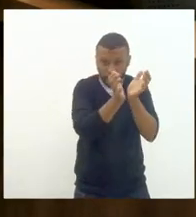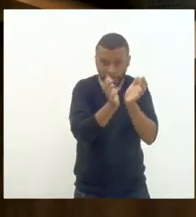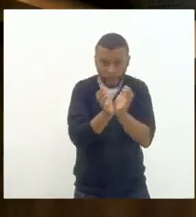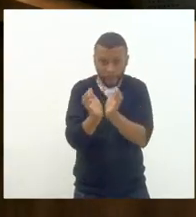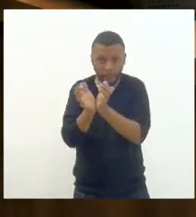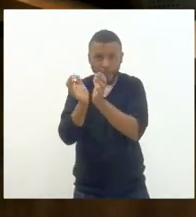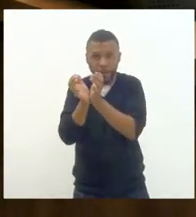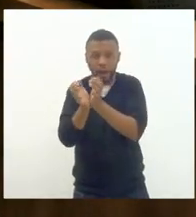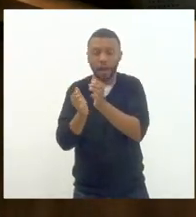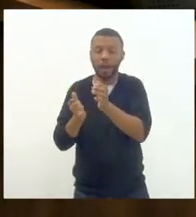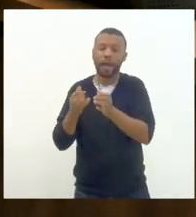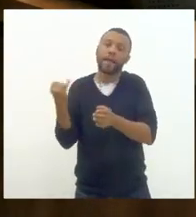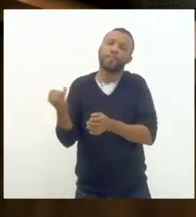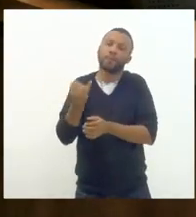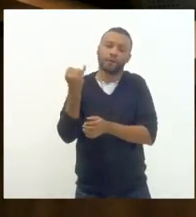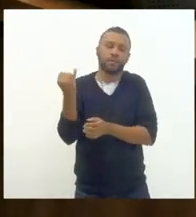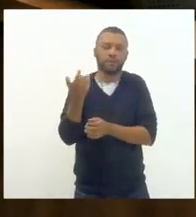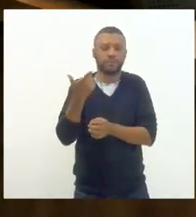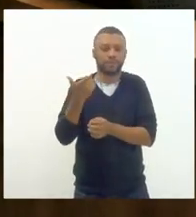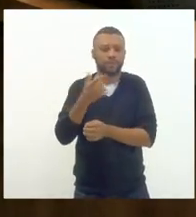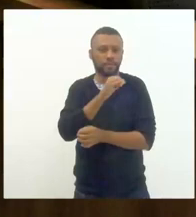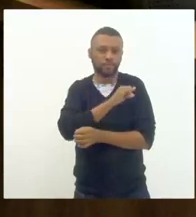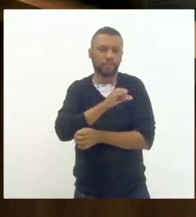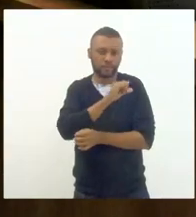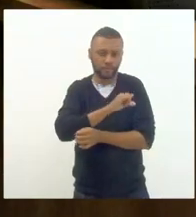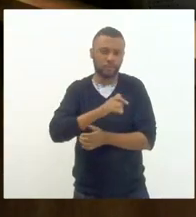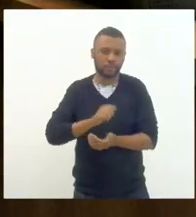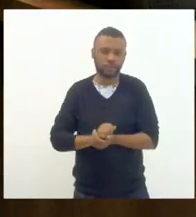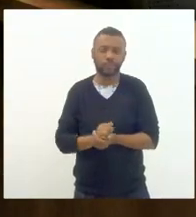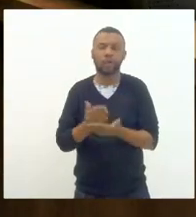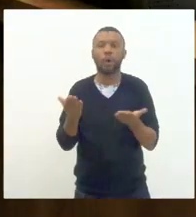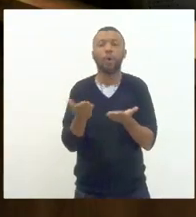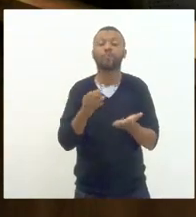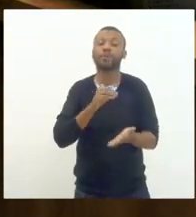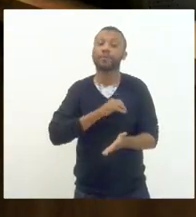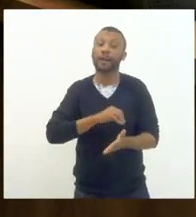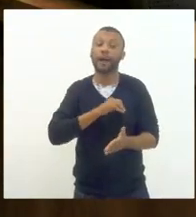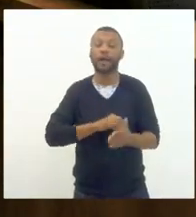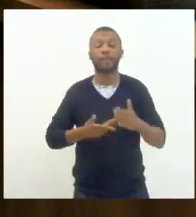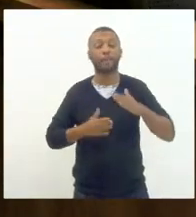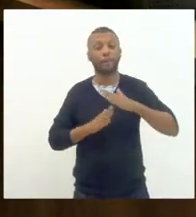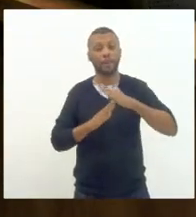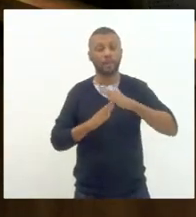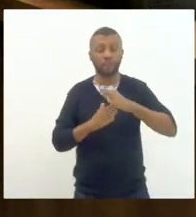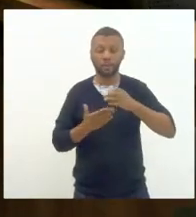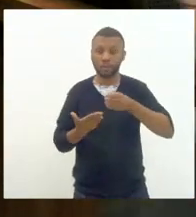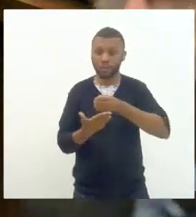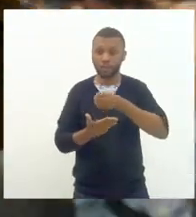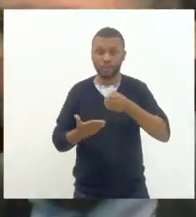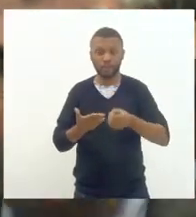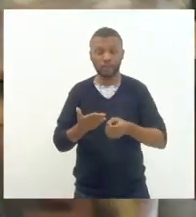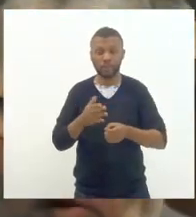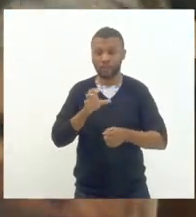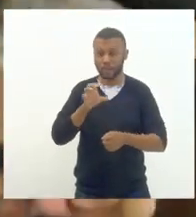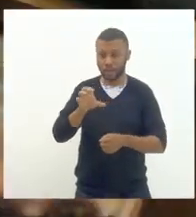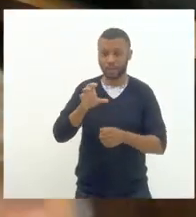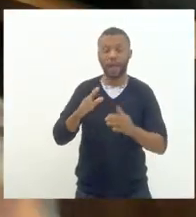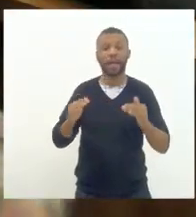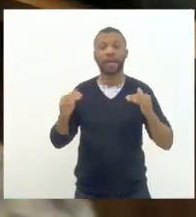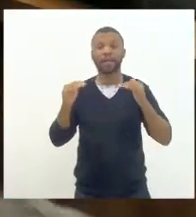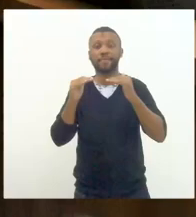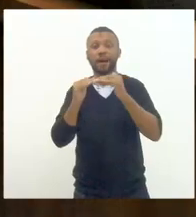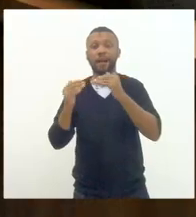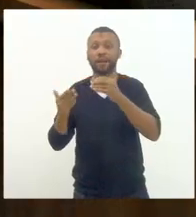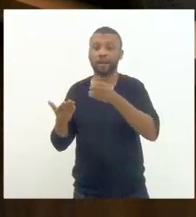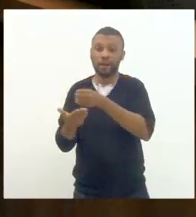dessa sociedade fluminense. Hoje, o salário mínimo do piso regional equivale ao